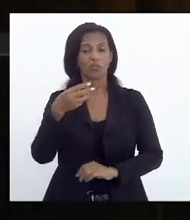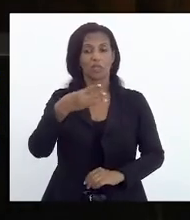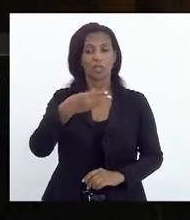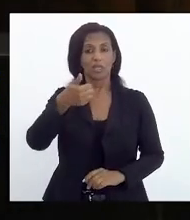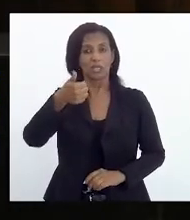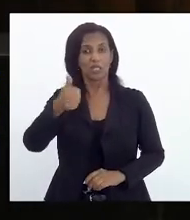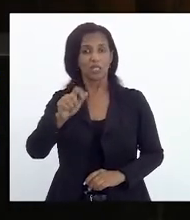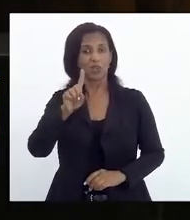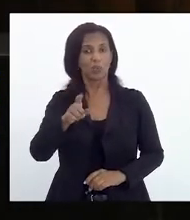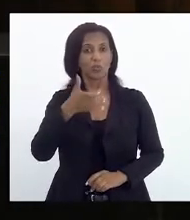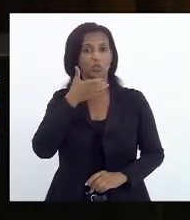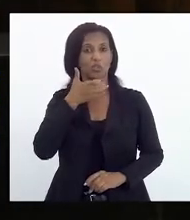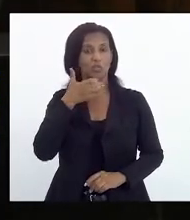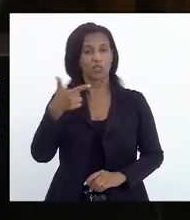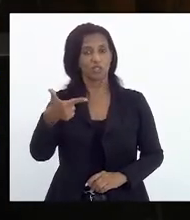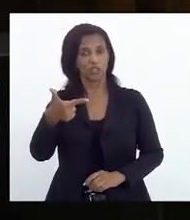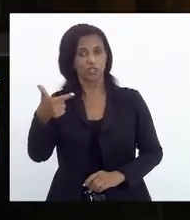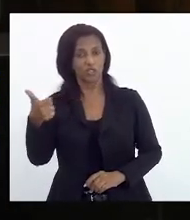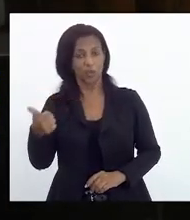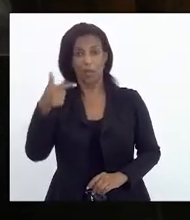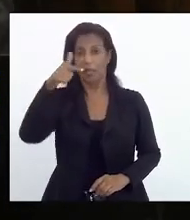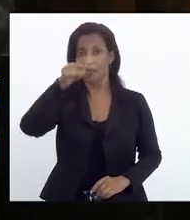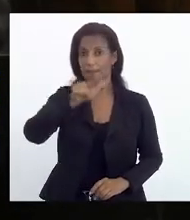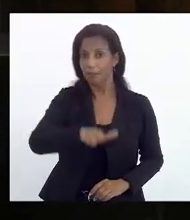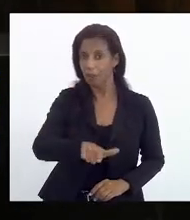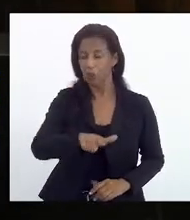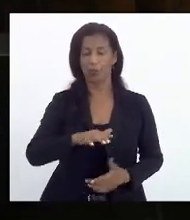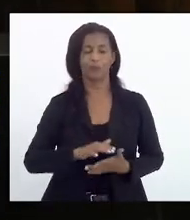31 dedezembro de 21 repito